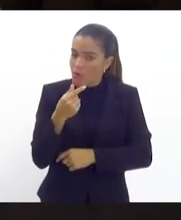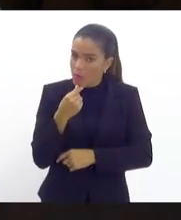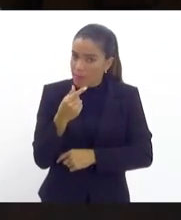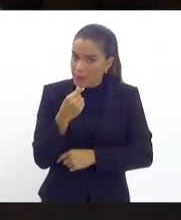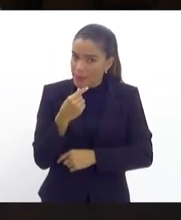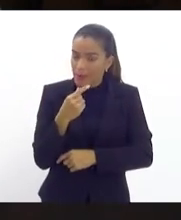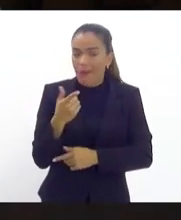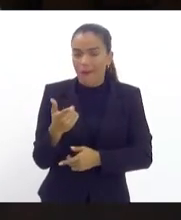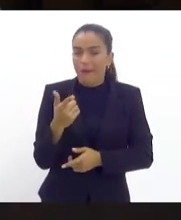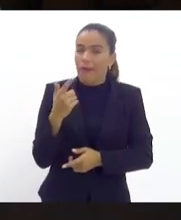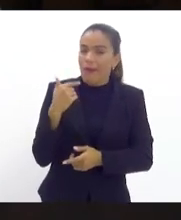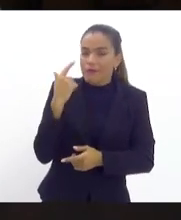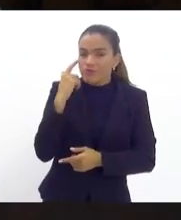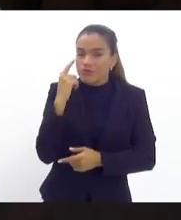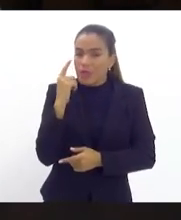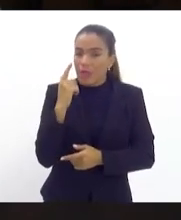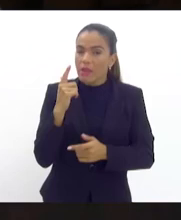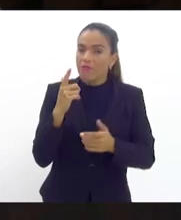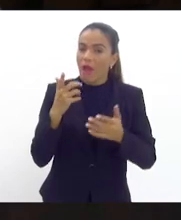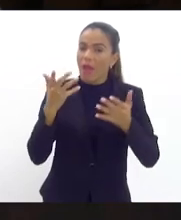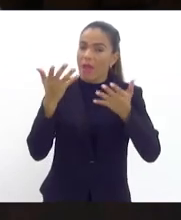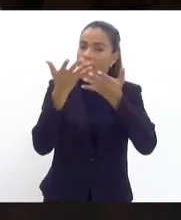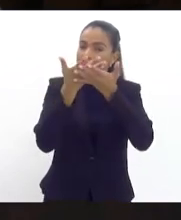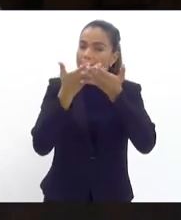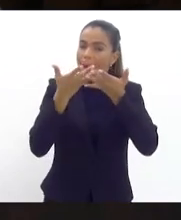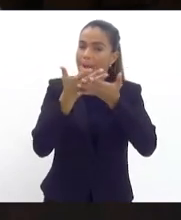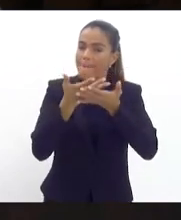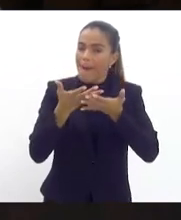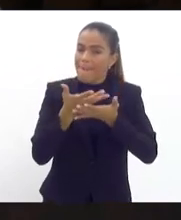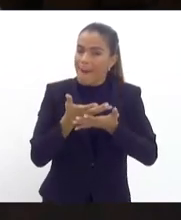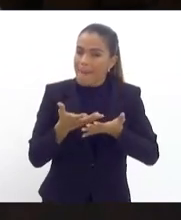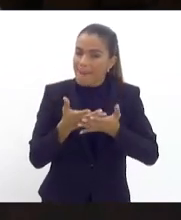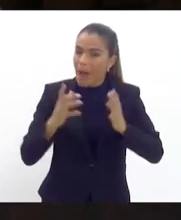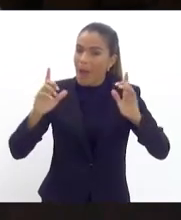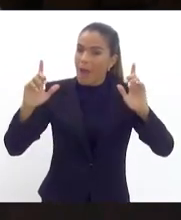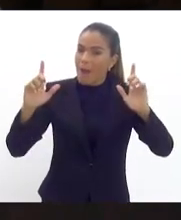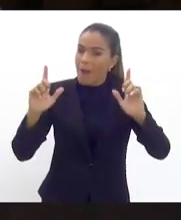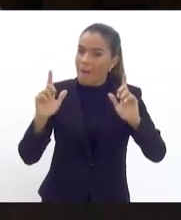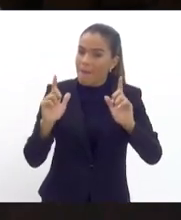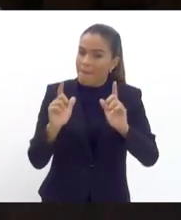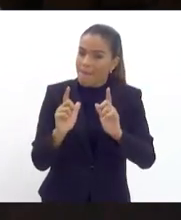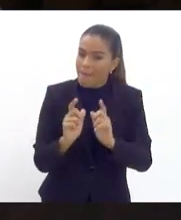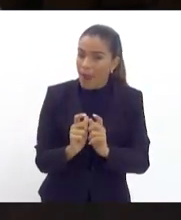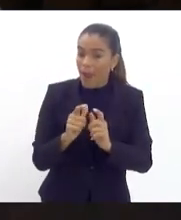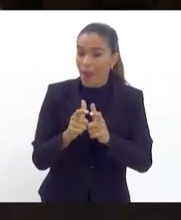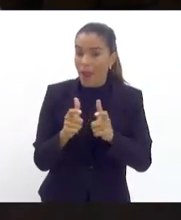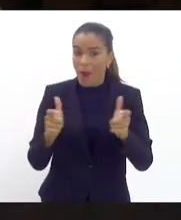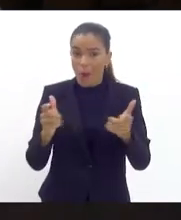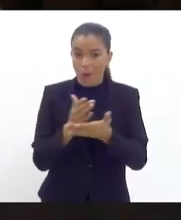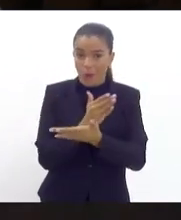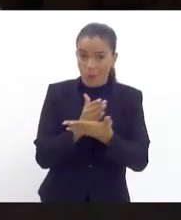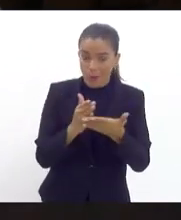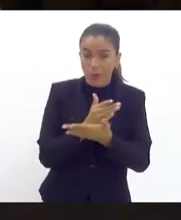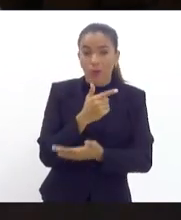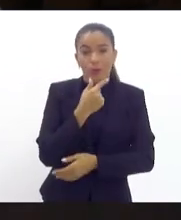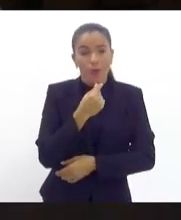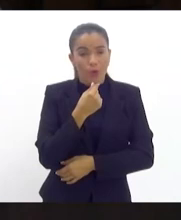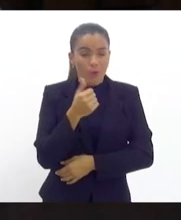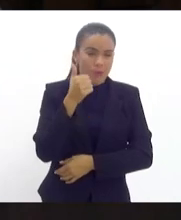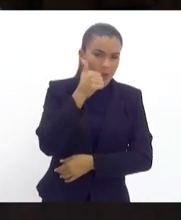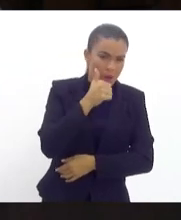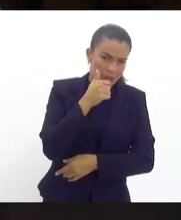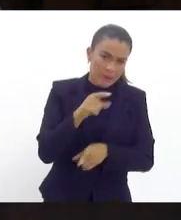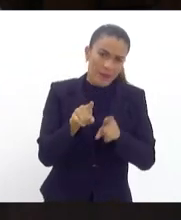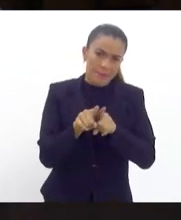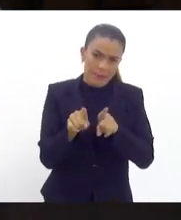aí a gente vai depurar um pouco mais esses dados e vai verificar muitos deles muitos dos homens e das